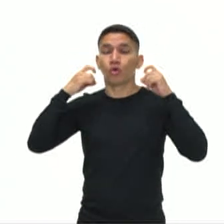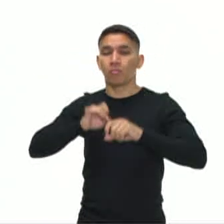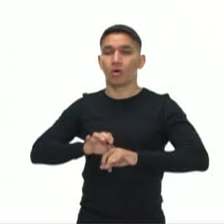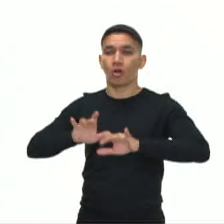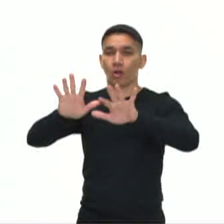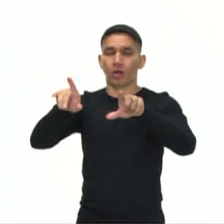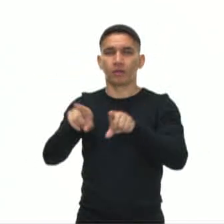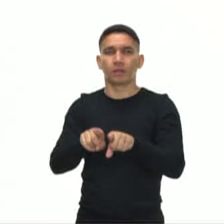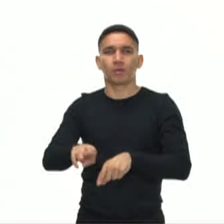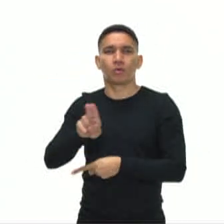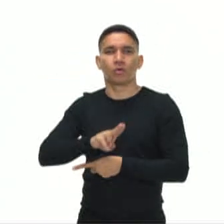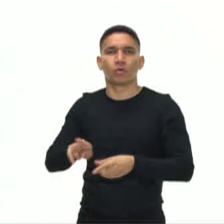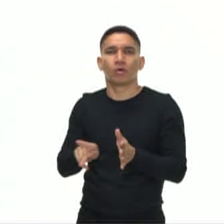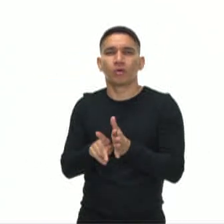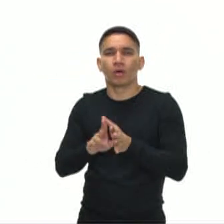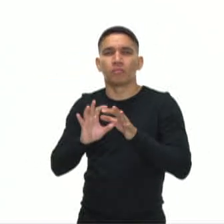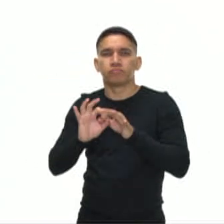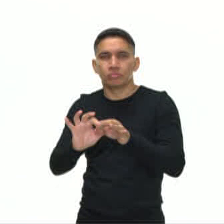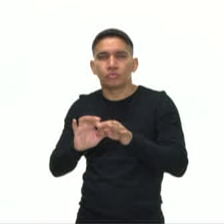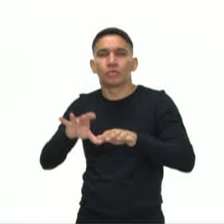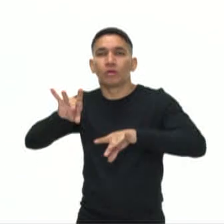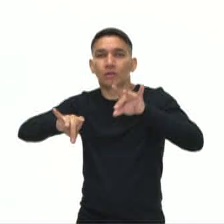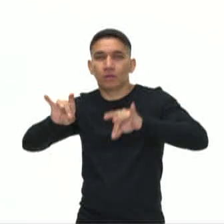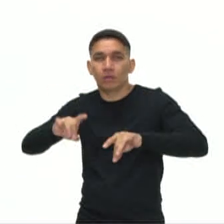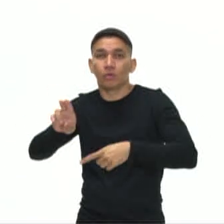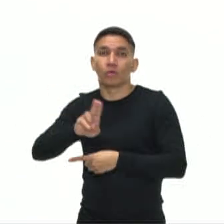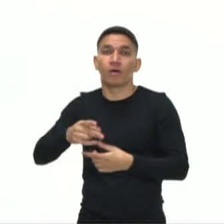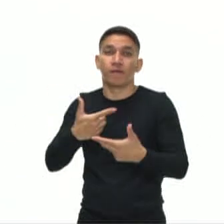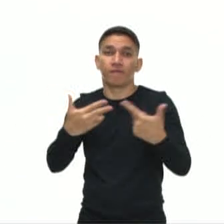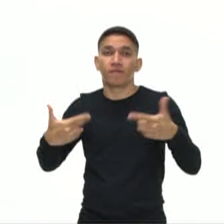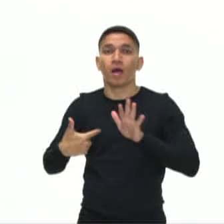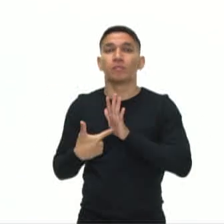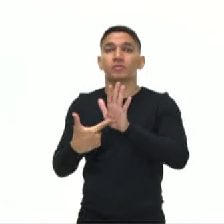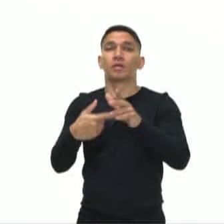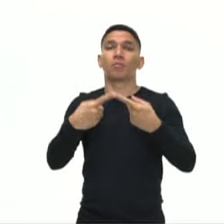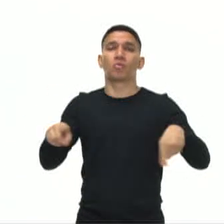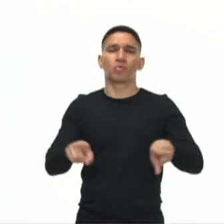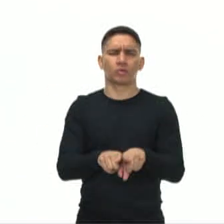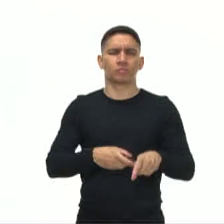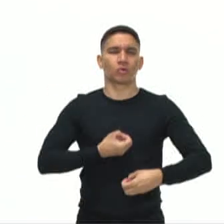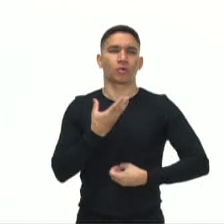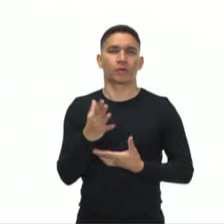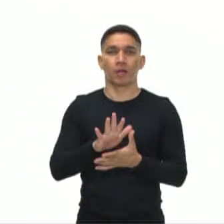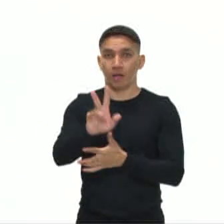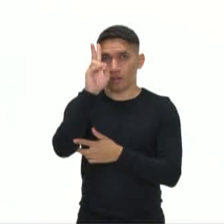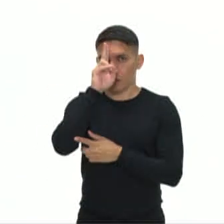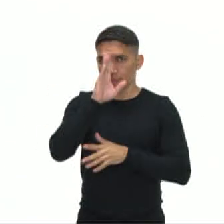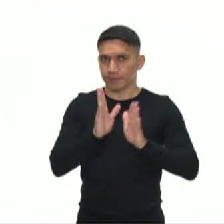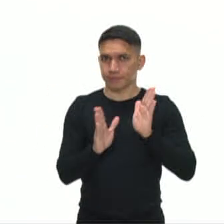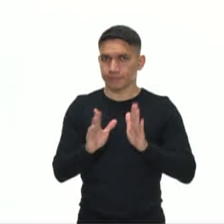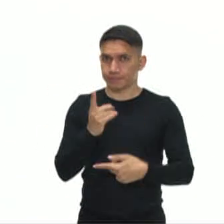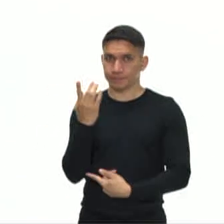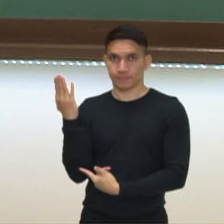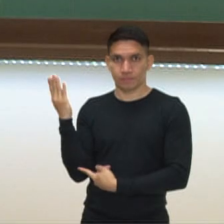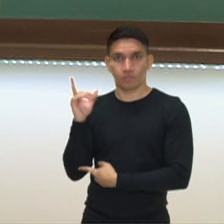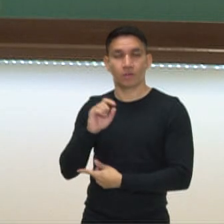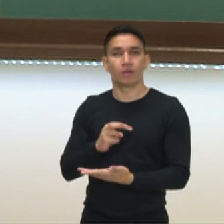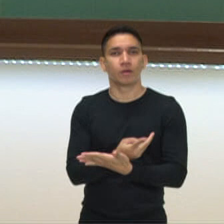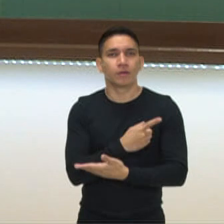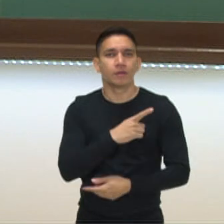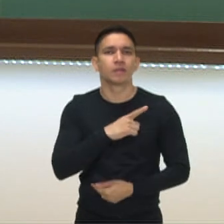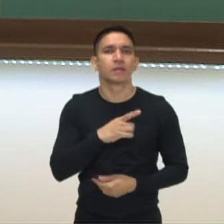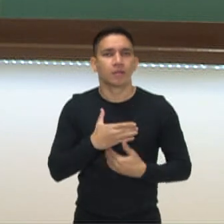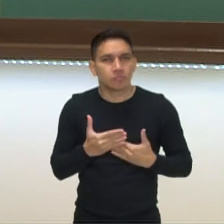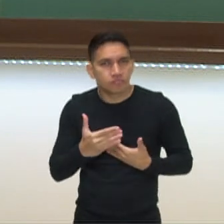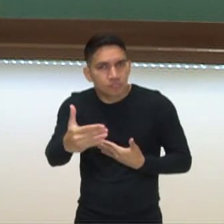construção e valorizada no resultado final cênico, muito usada também para as expressões musicais e poesia. Lembrando que nessa época, gente, quando começa exatamente